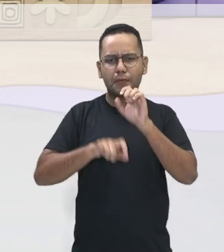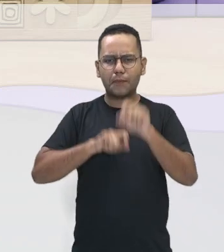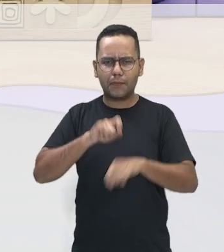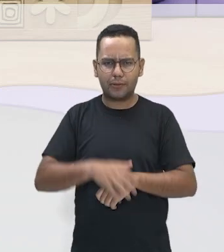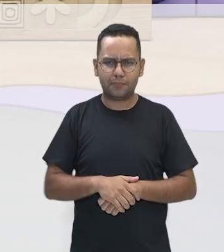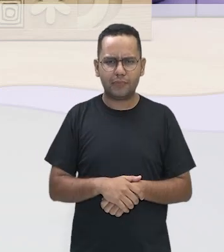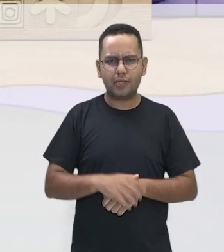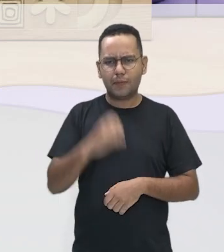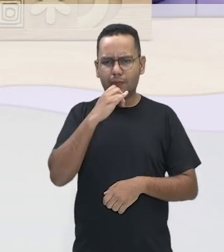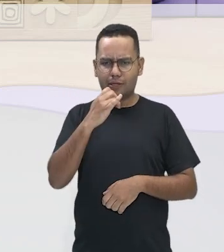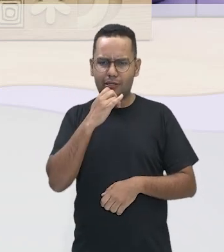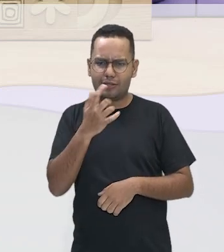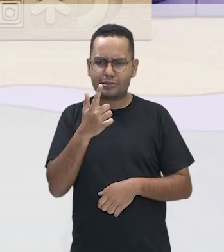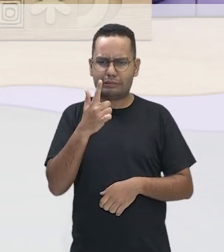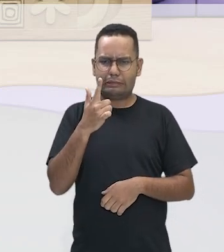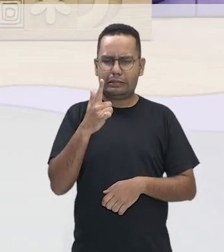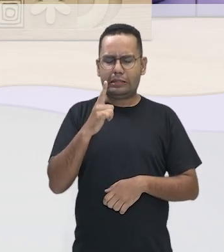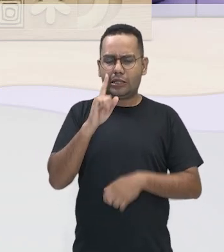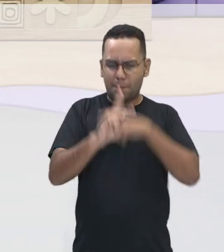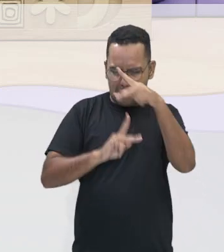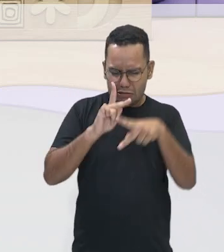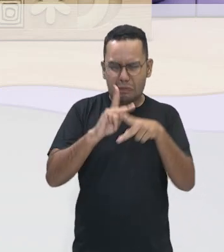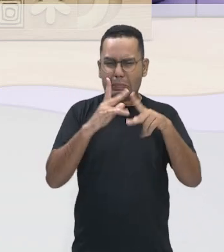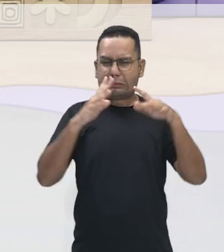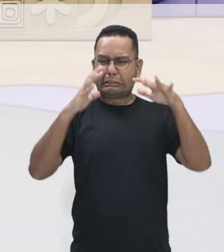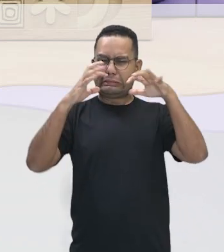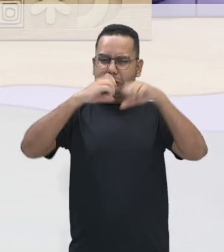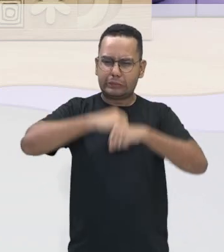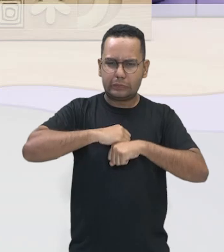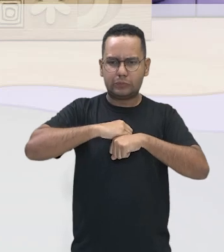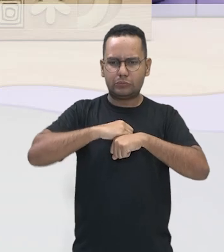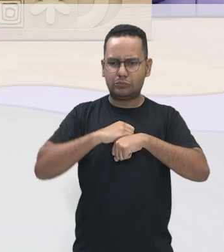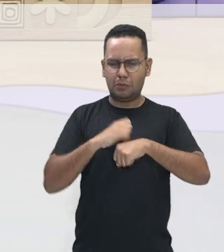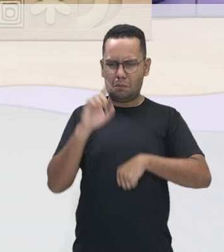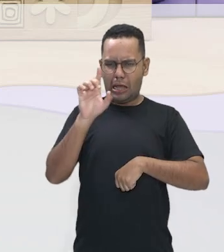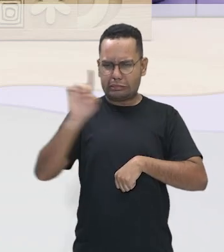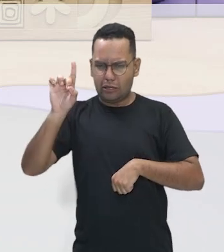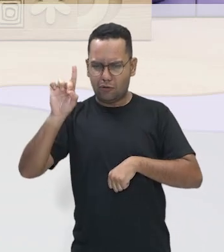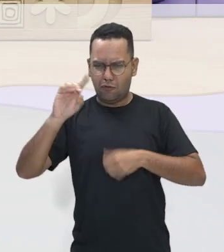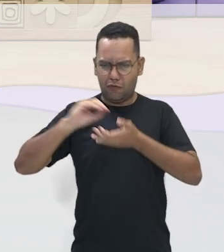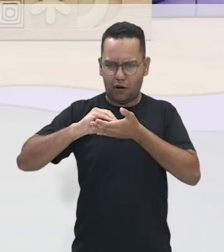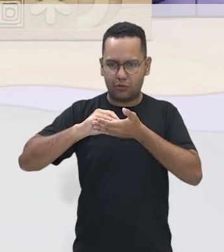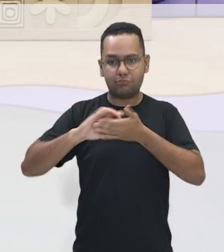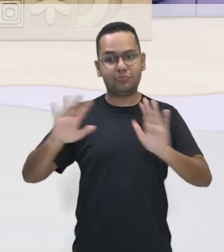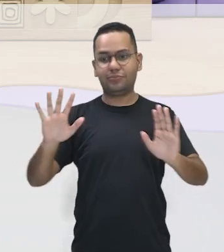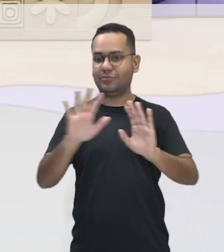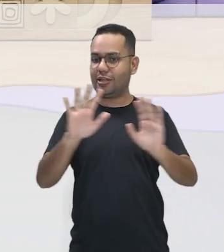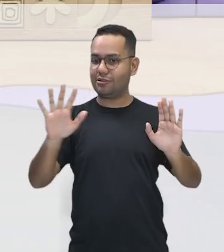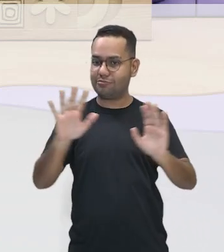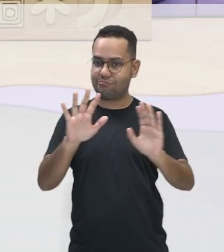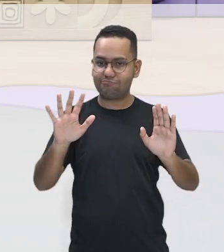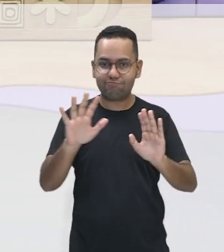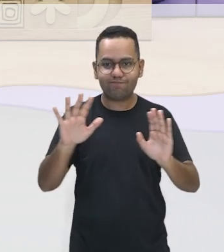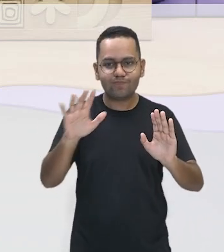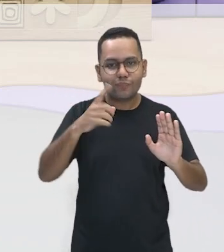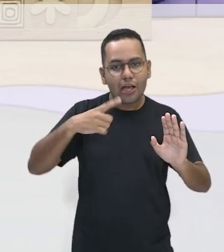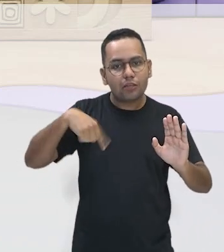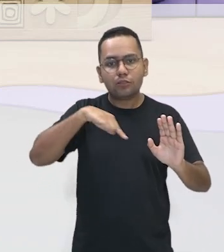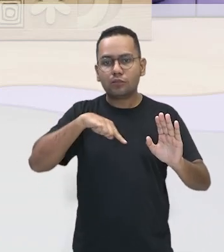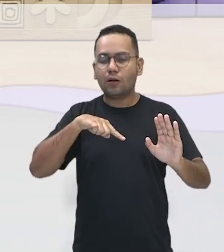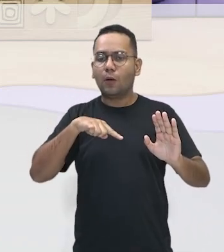os homens já não sofrem com essa falta. Doença mortal é a